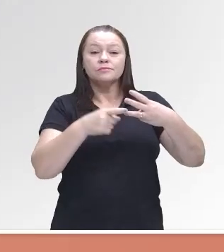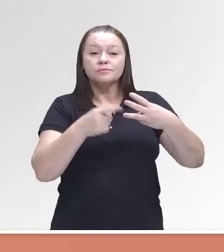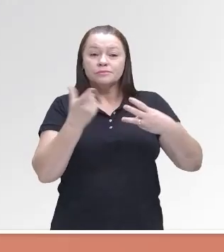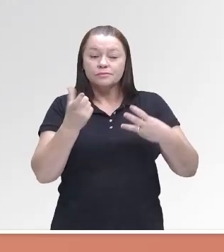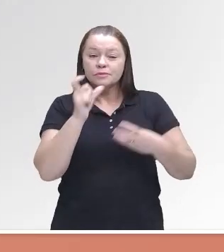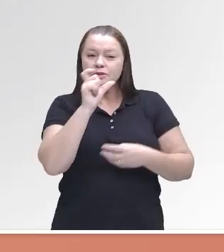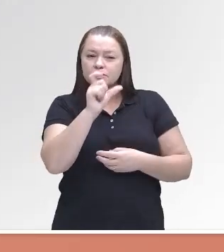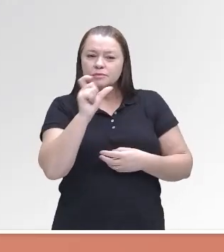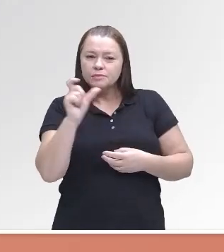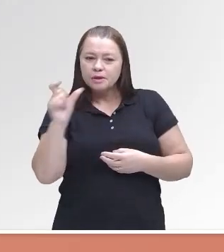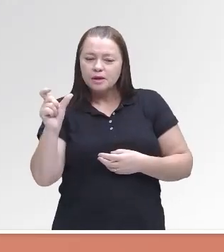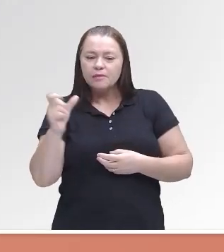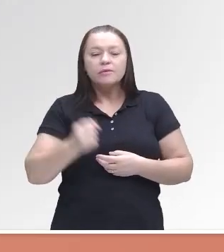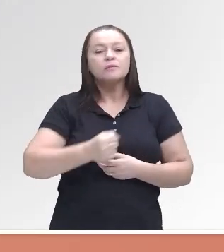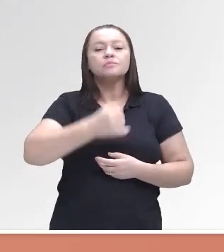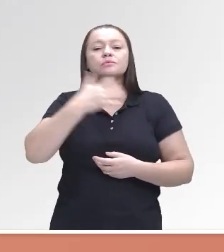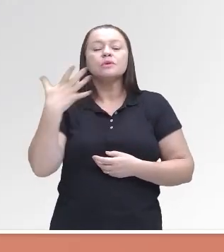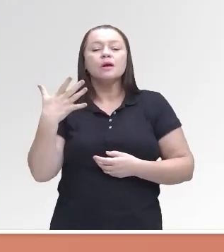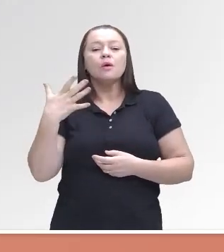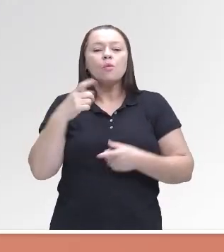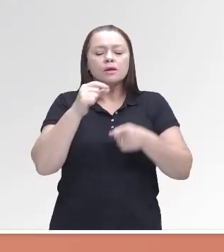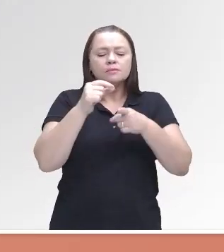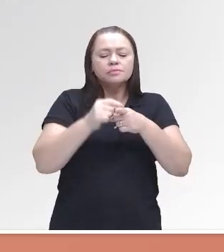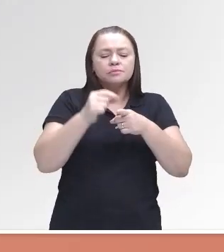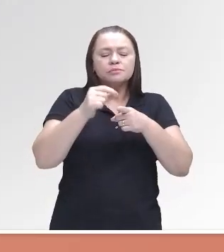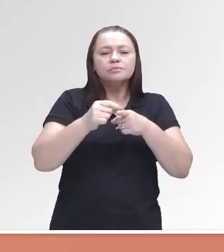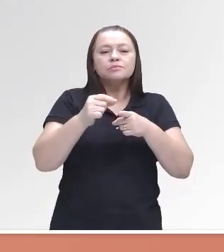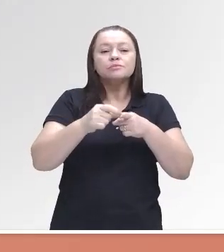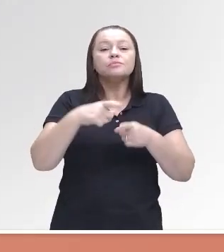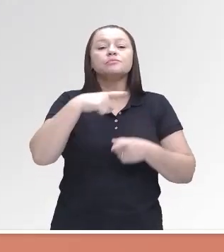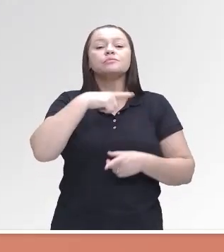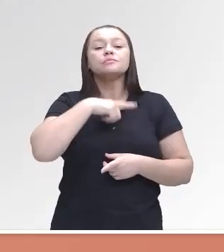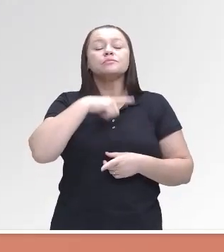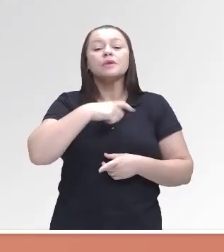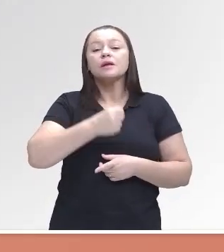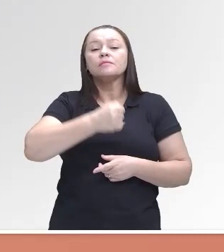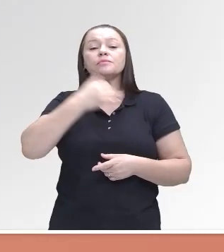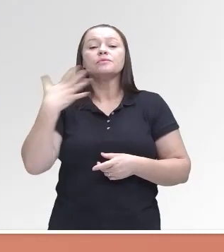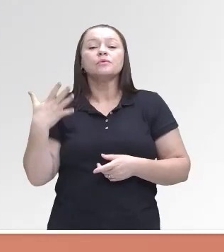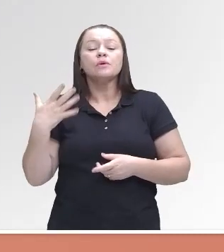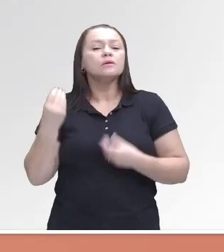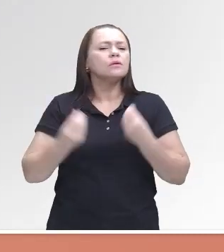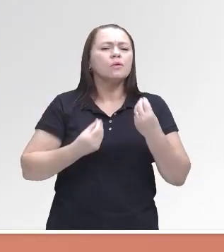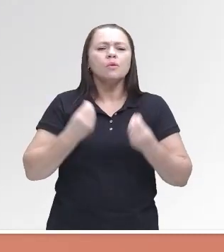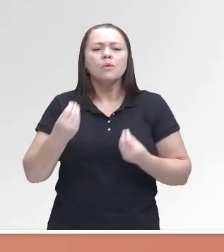acordo com o número de sílabas, podem ser classificados como